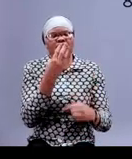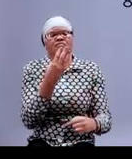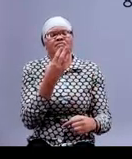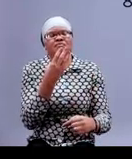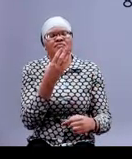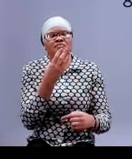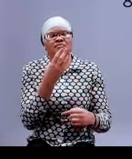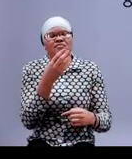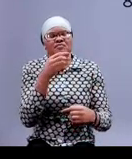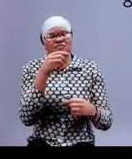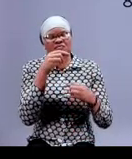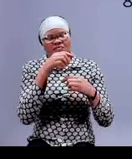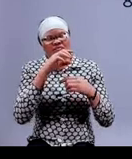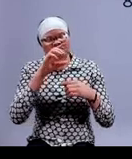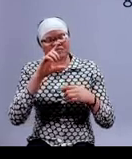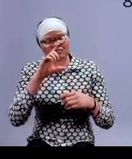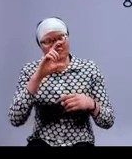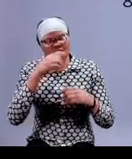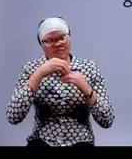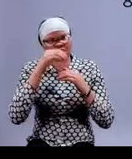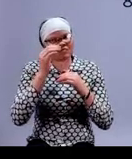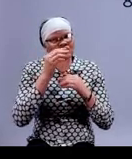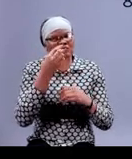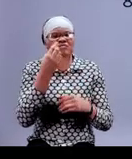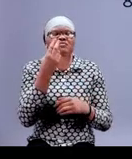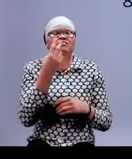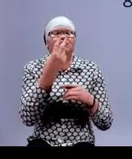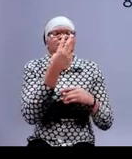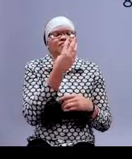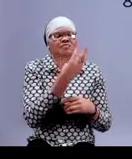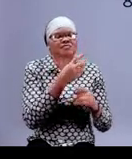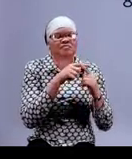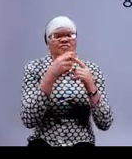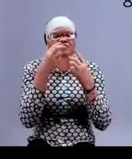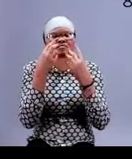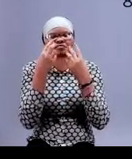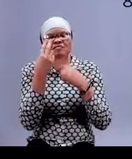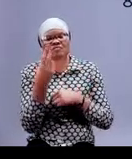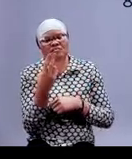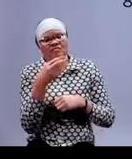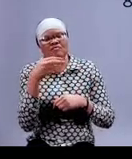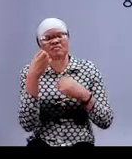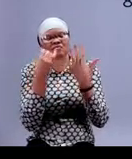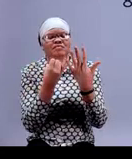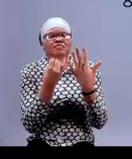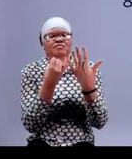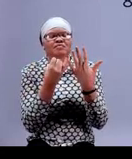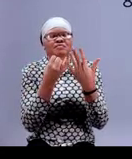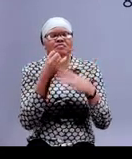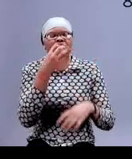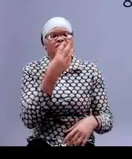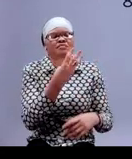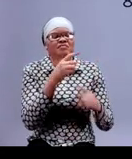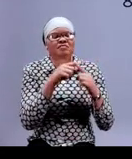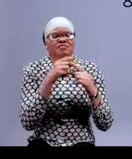a 8 é mai que 3 x 2 = 6 8 é menor que 3